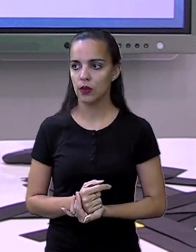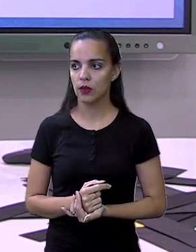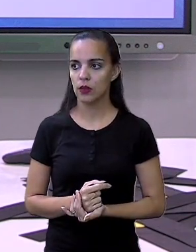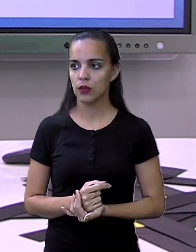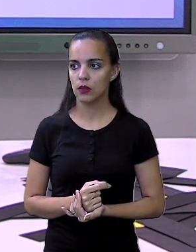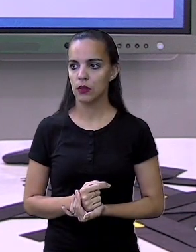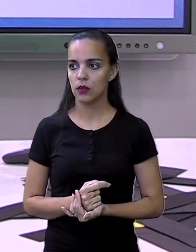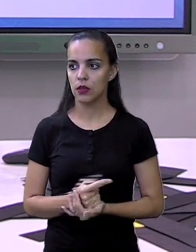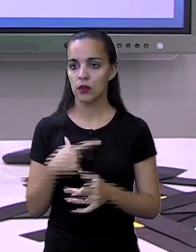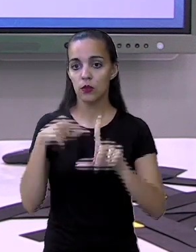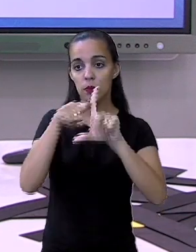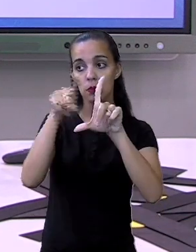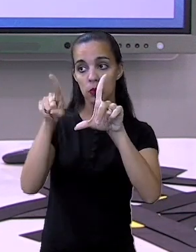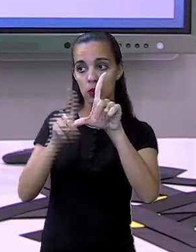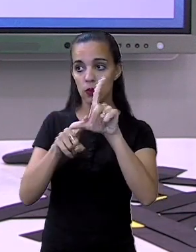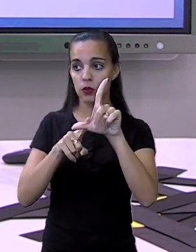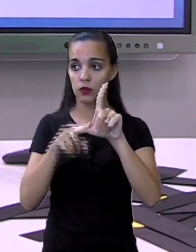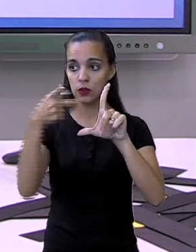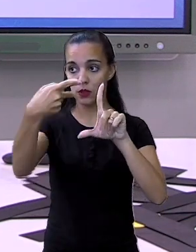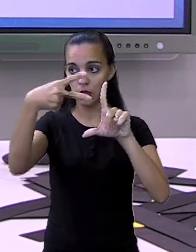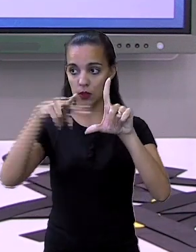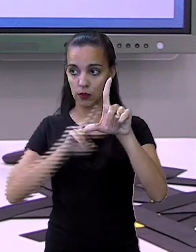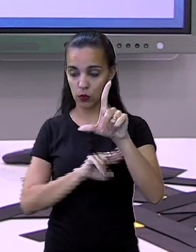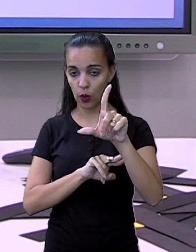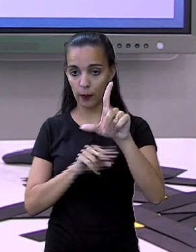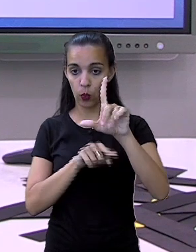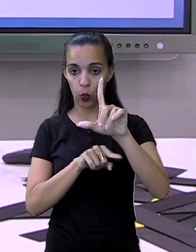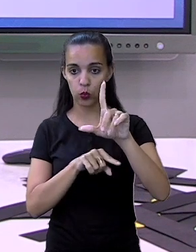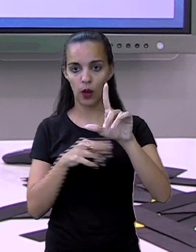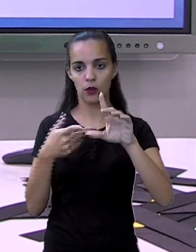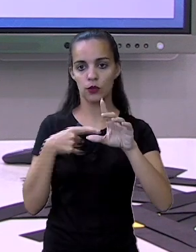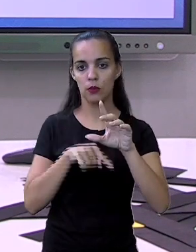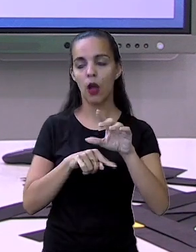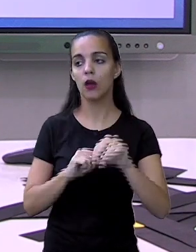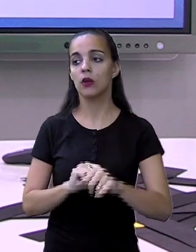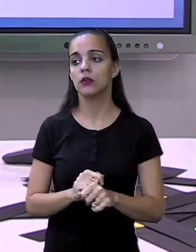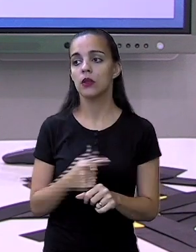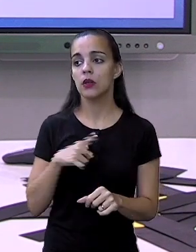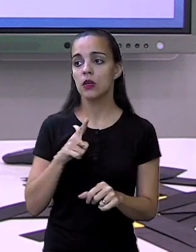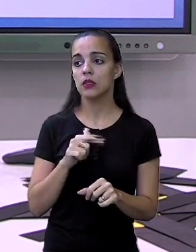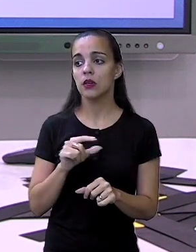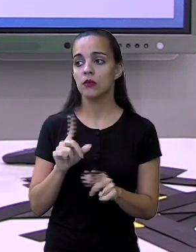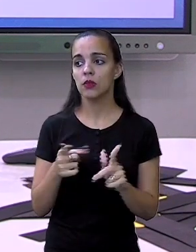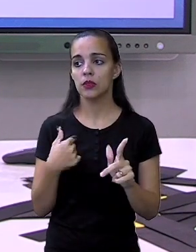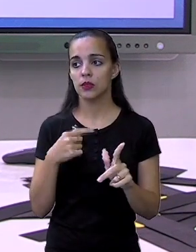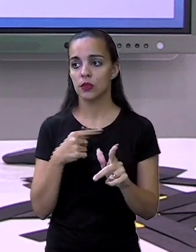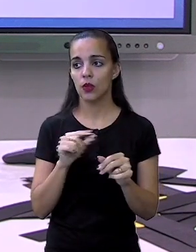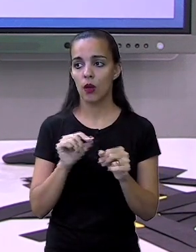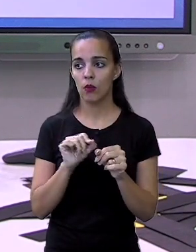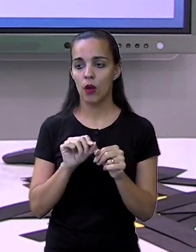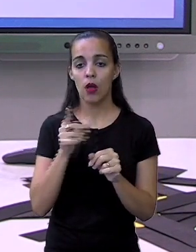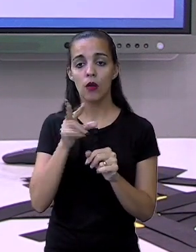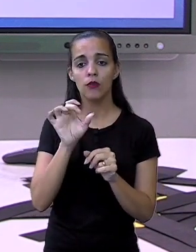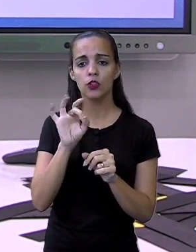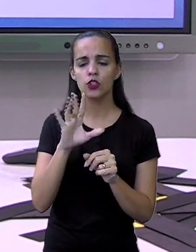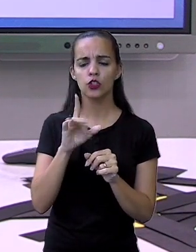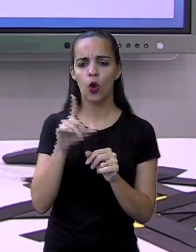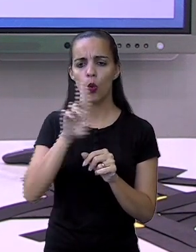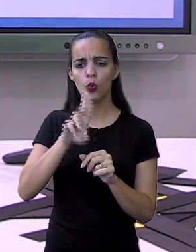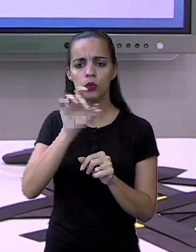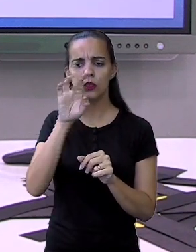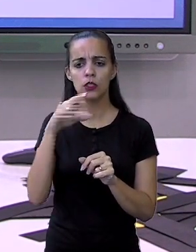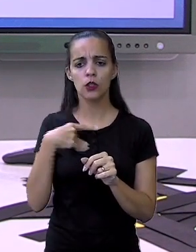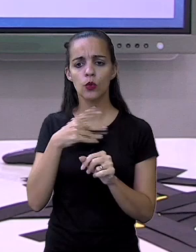aqui e transferir ele para cá, certo? Se eu tivesse só uma